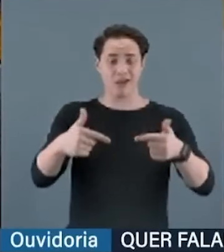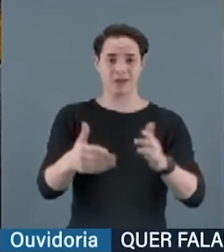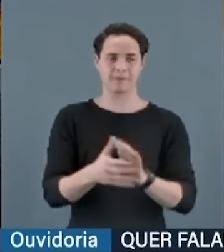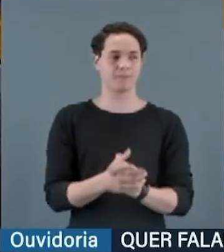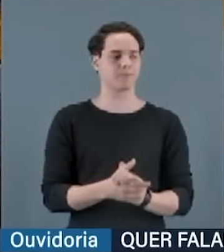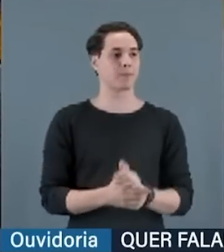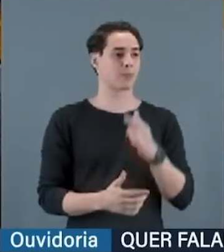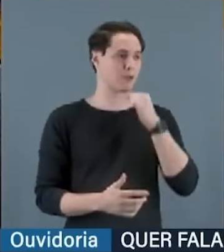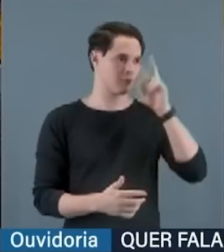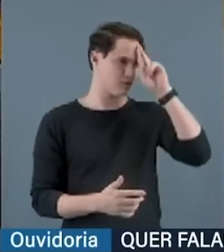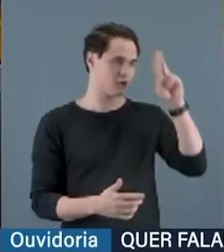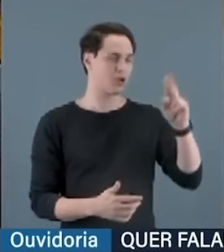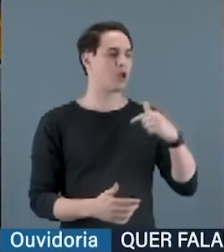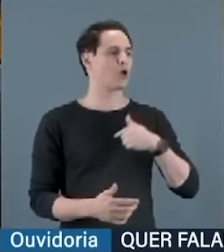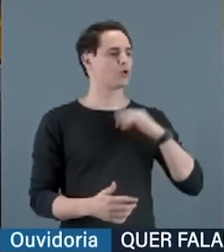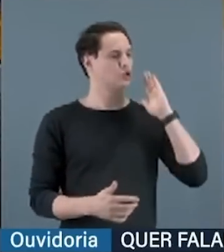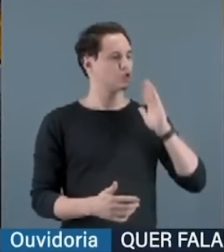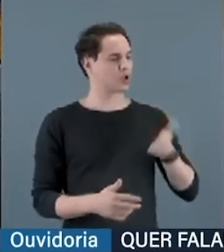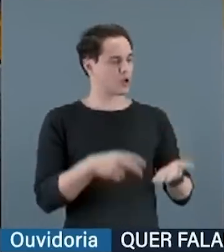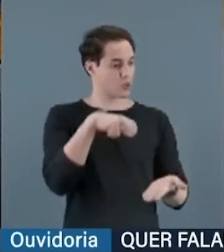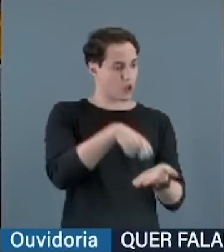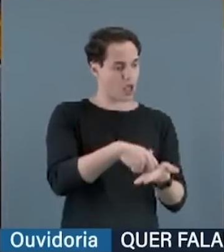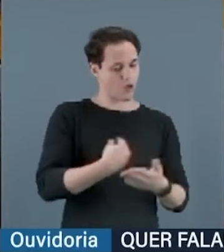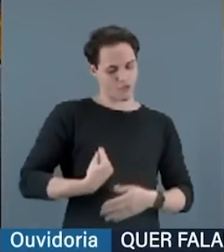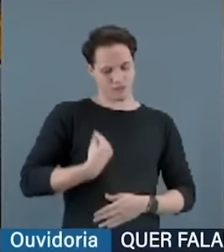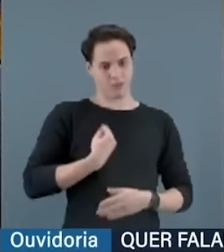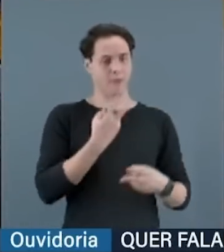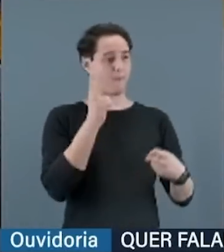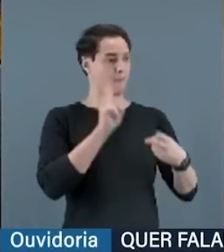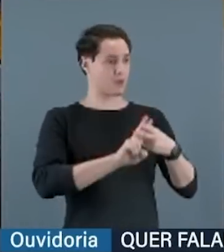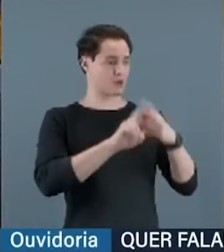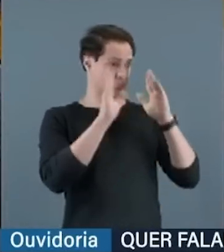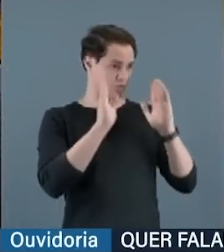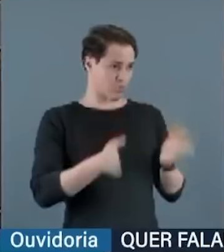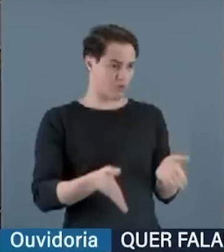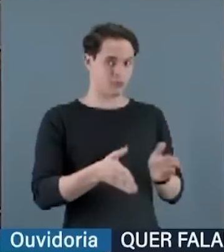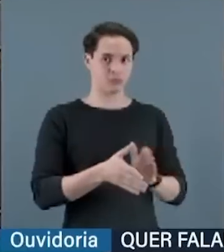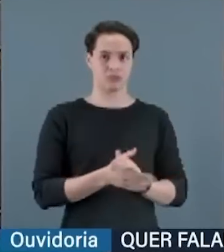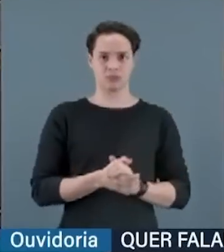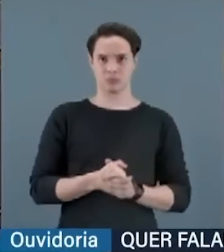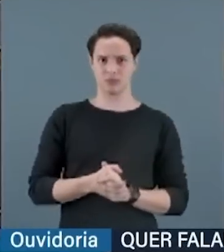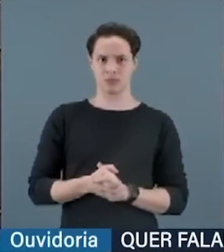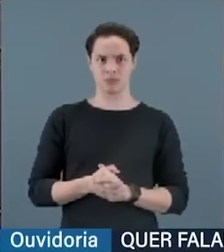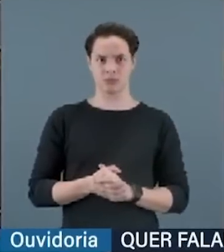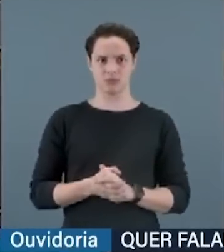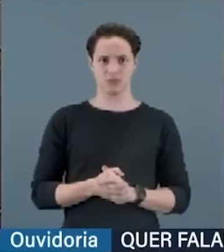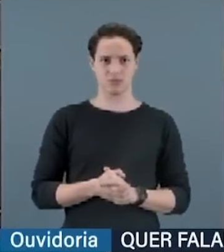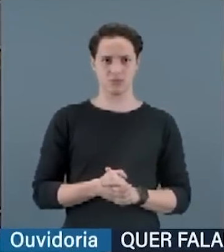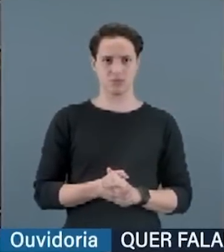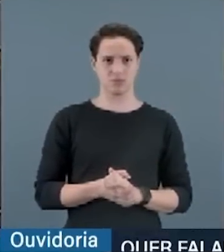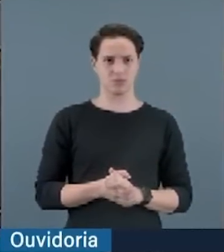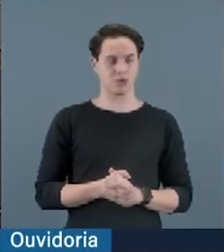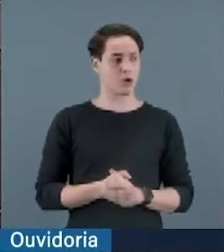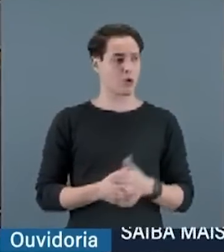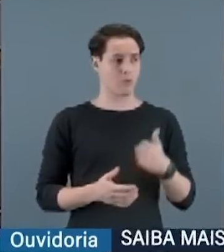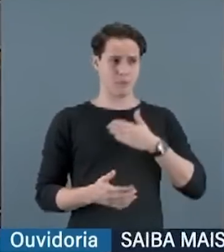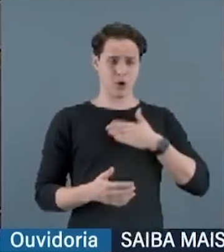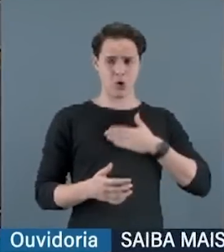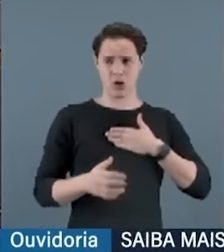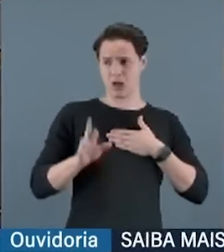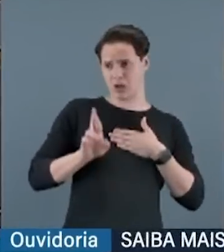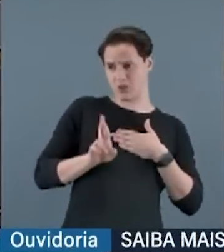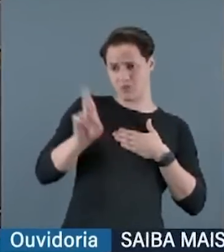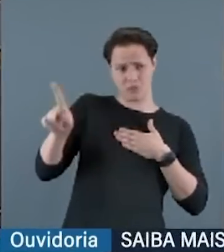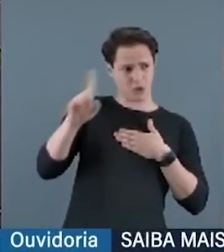Senhor, eu já fui condenado, estou preso, e o meu caso não tem nada a ver com o caso do